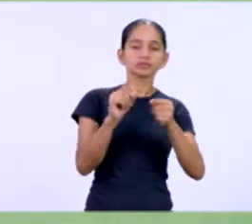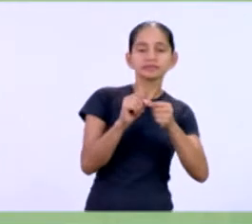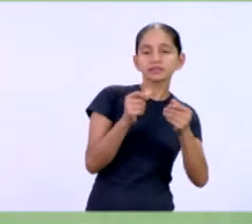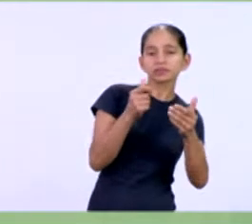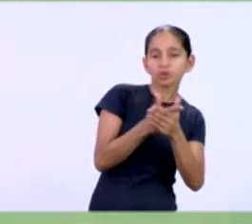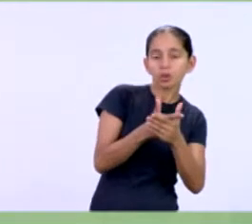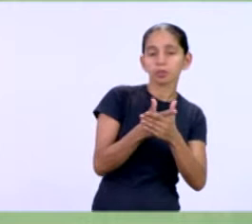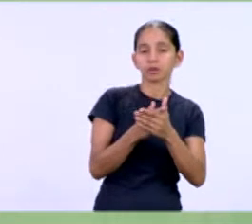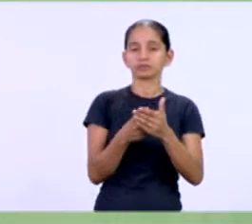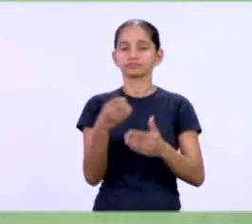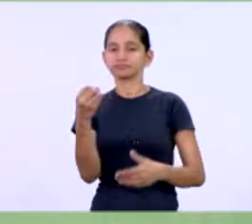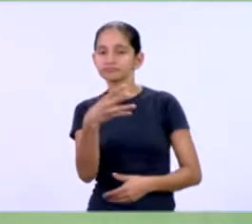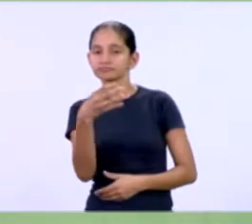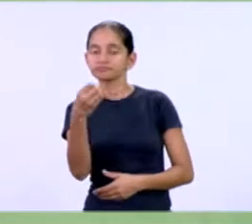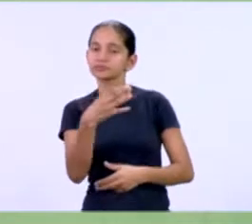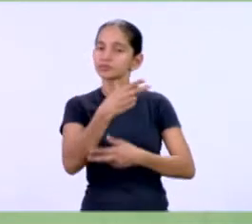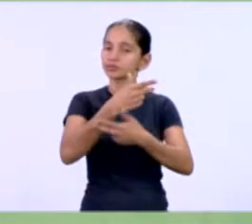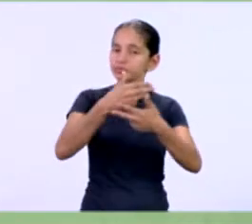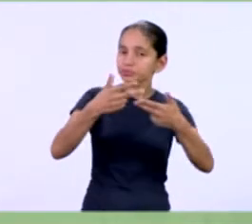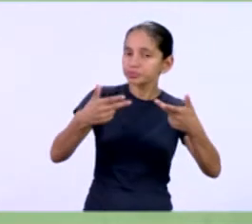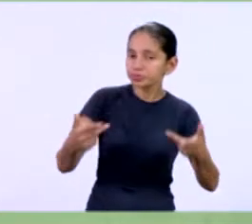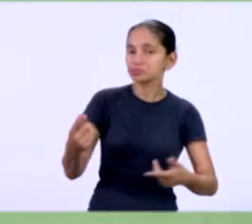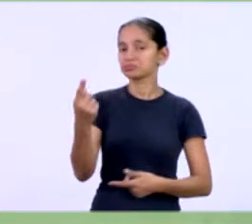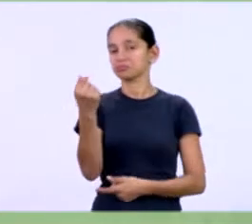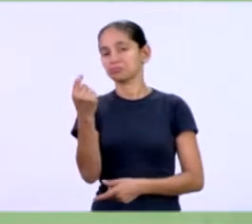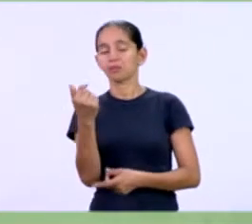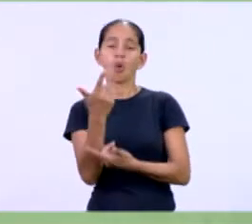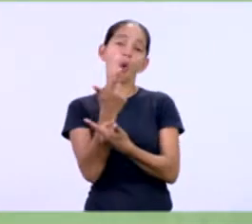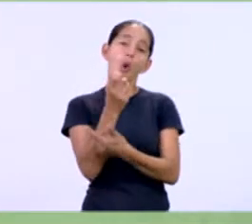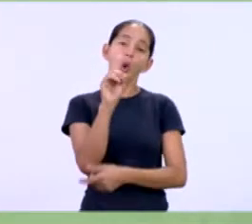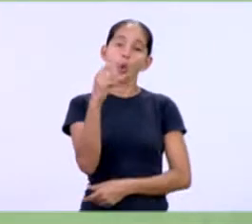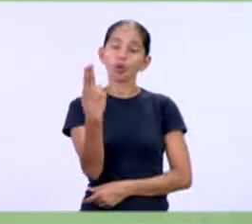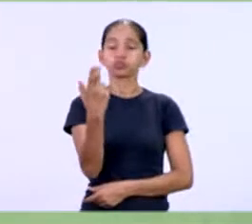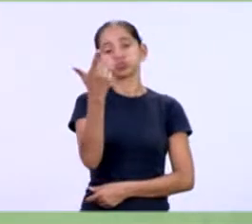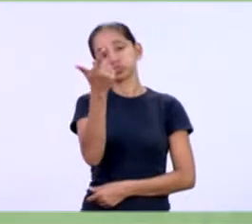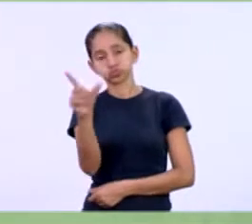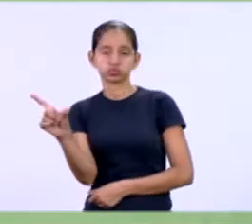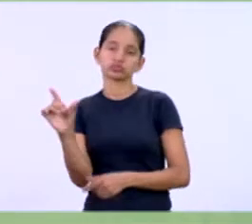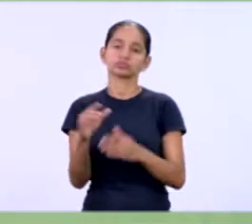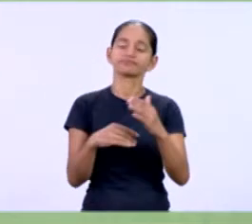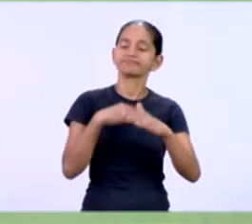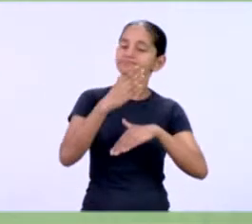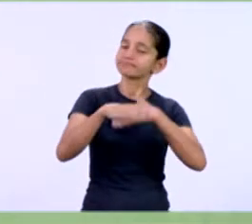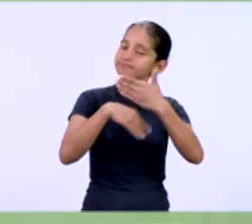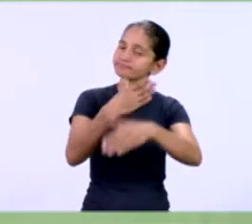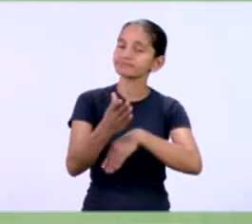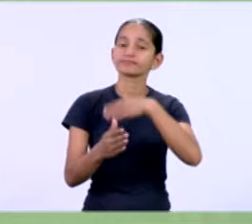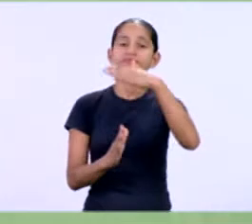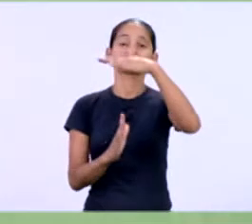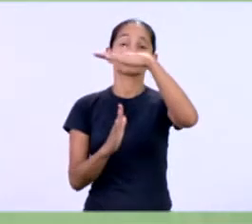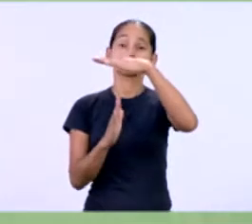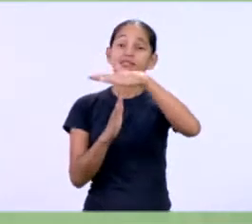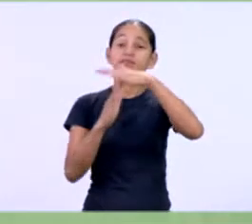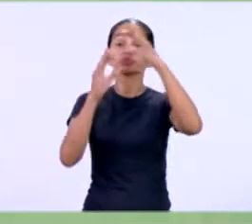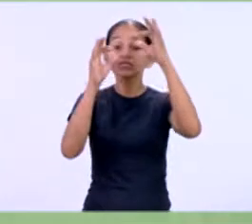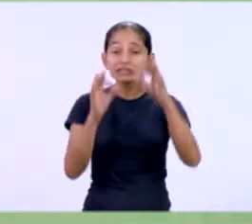É o uso de recursos financeiros e de outros tipos durante um período